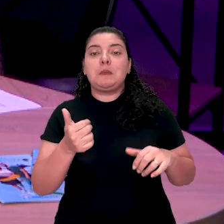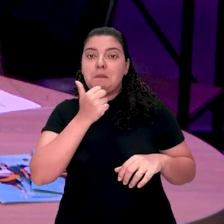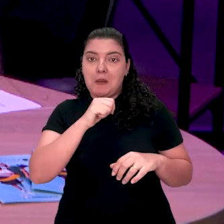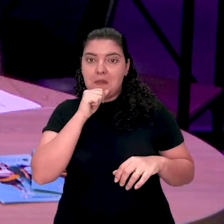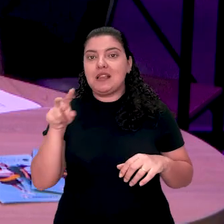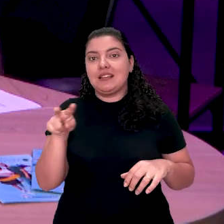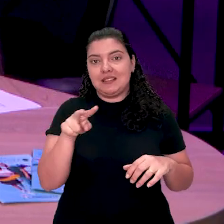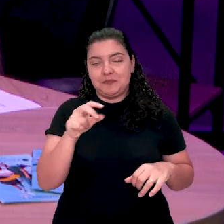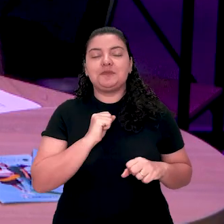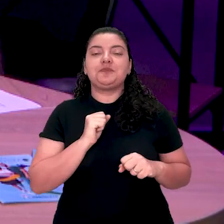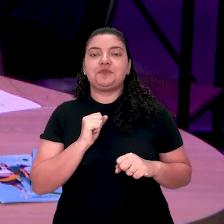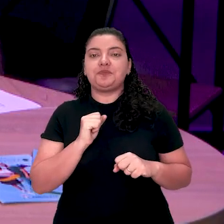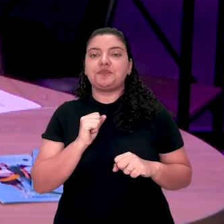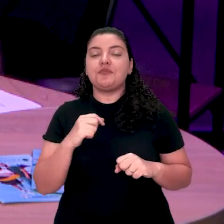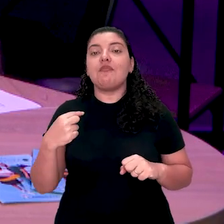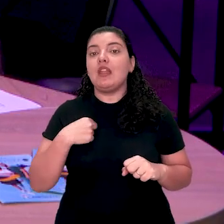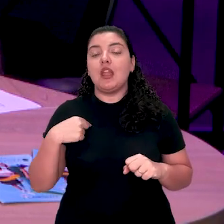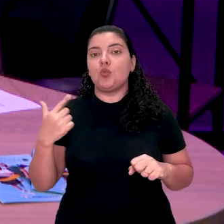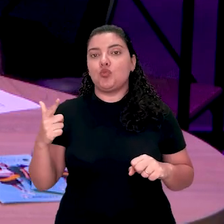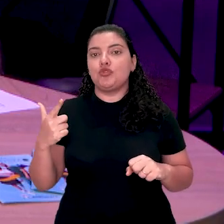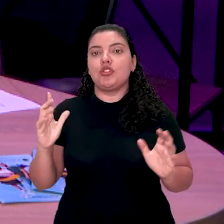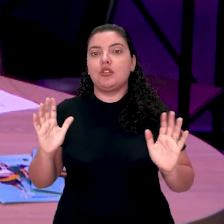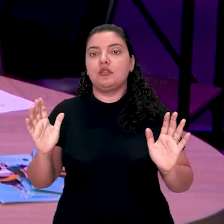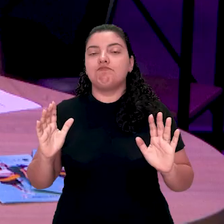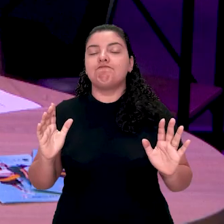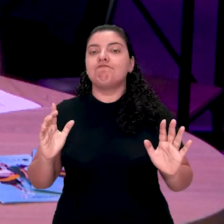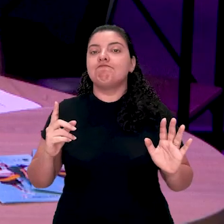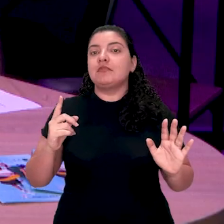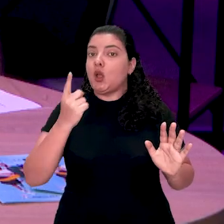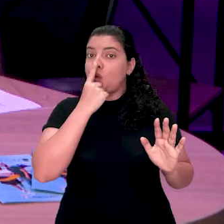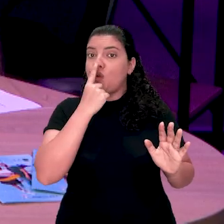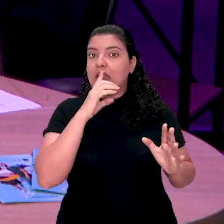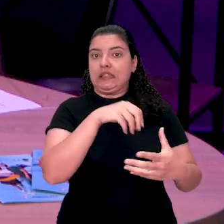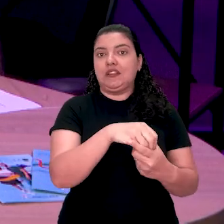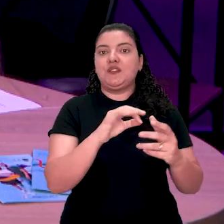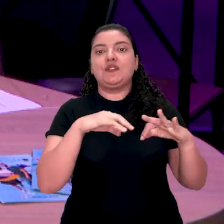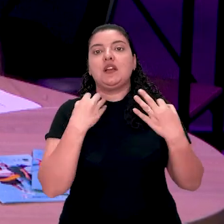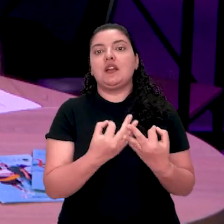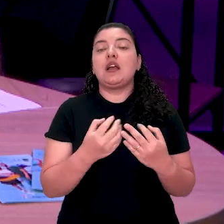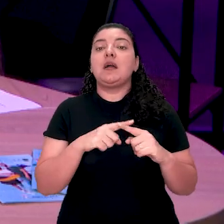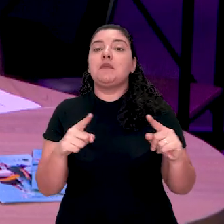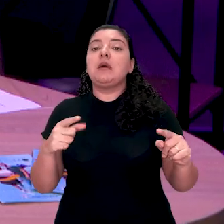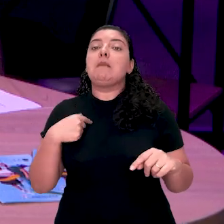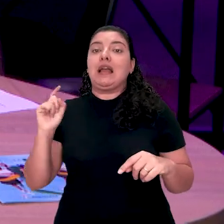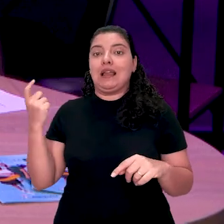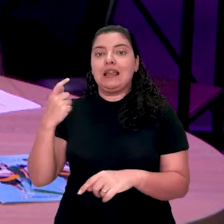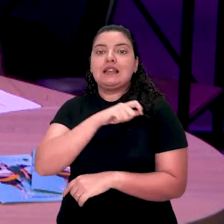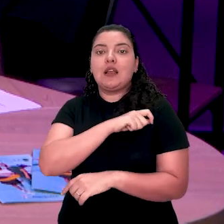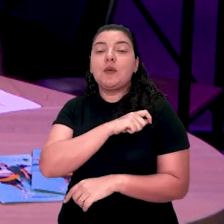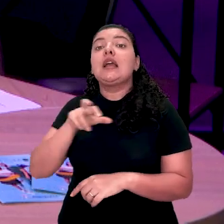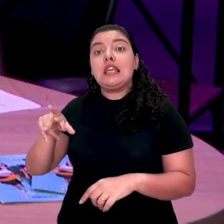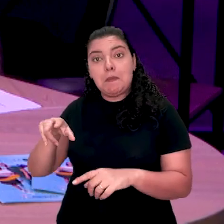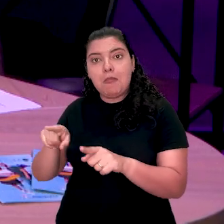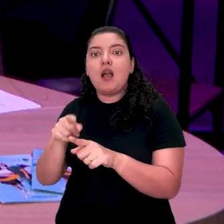né? Exatamente. E assim, eu não tive a intimidade da sua família. Mas tive você como minha aluna, tive seu irmão